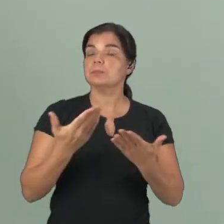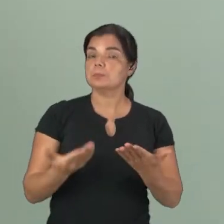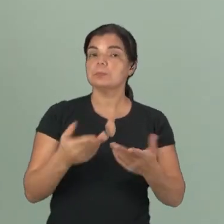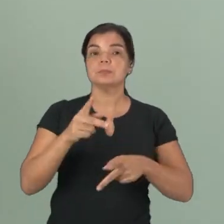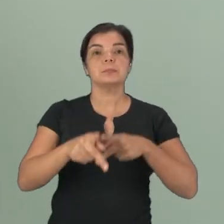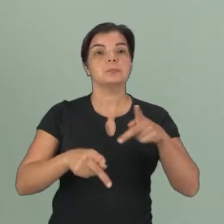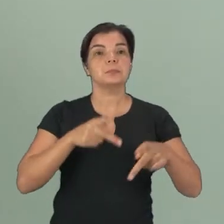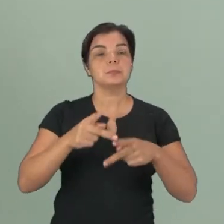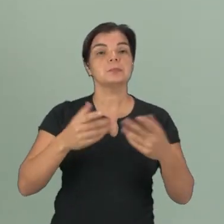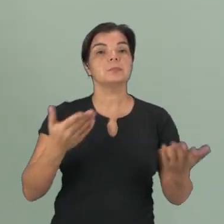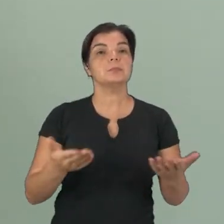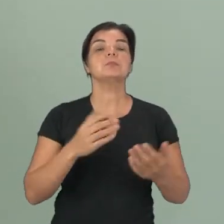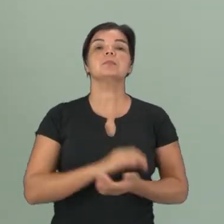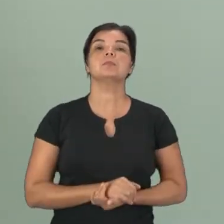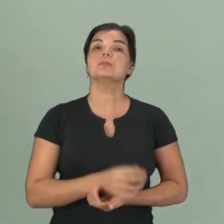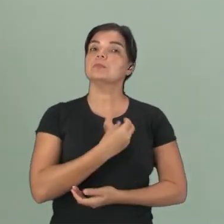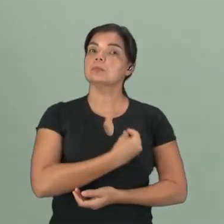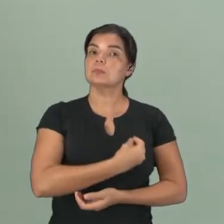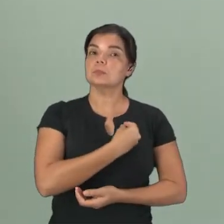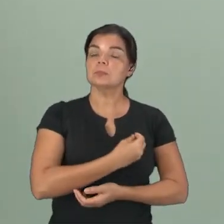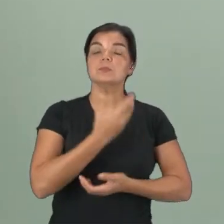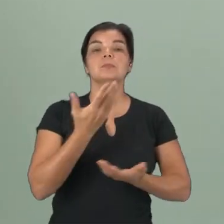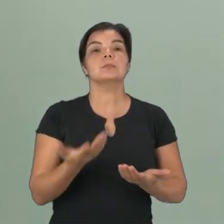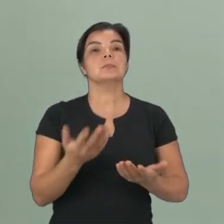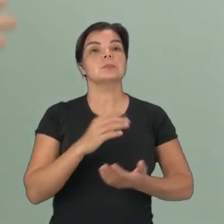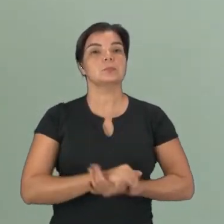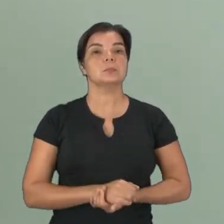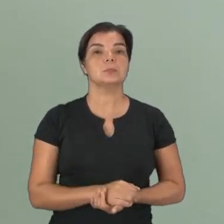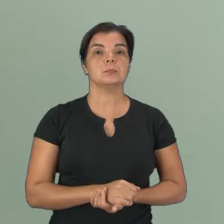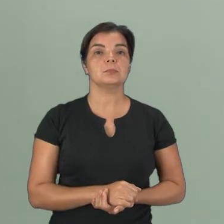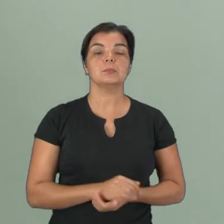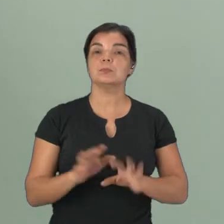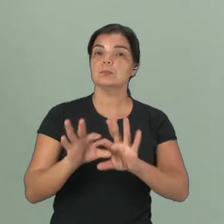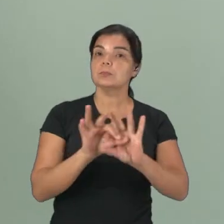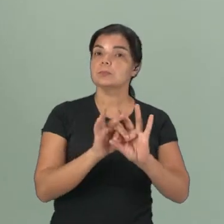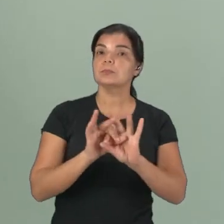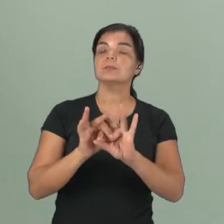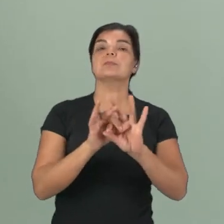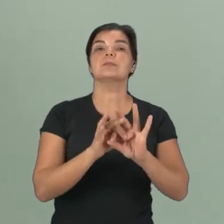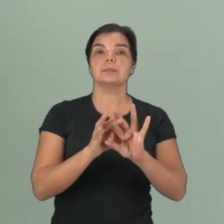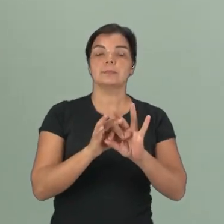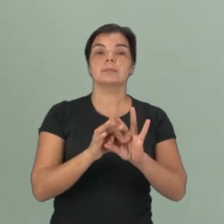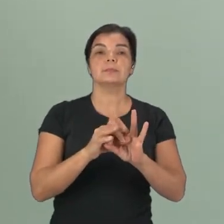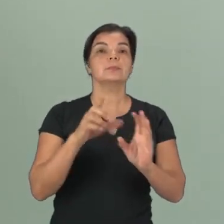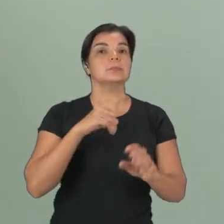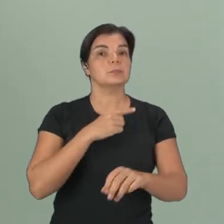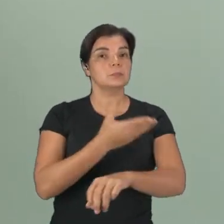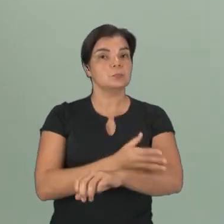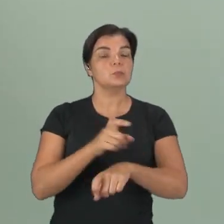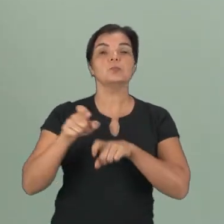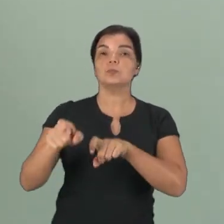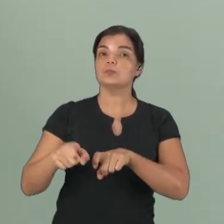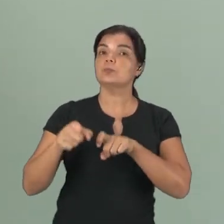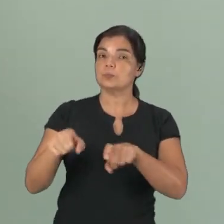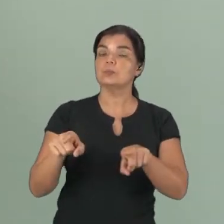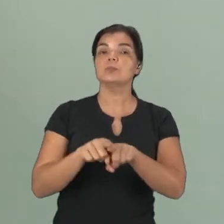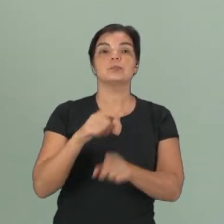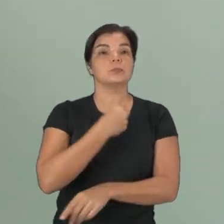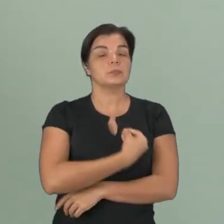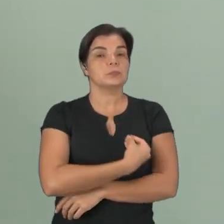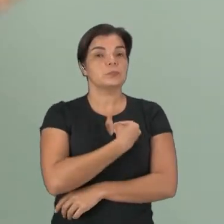outras civilizações, certo? De outras populações. Então, eles viviam de forma harmoniosa, praticavam agricultura de